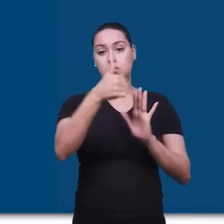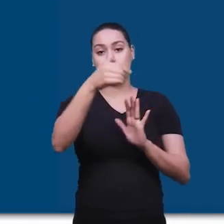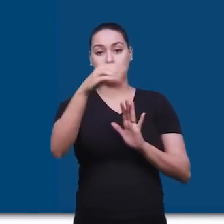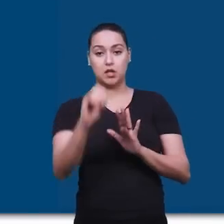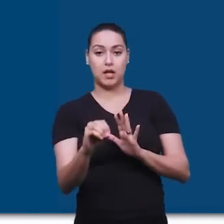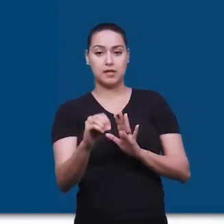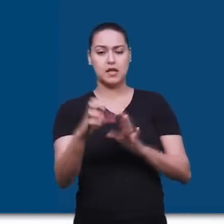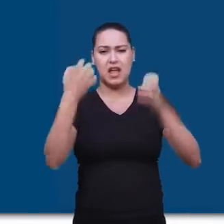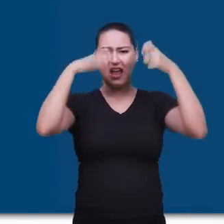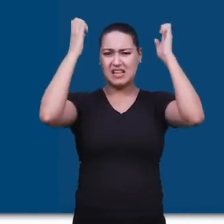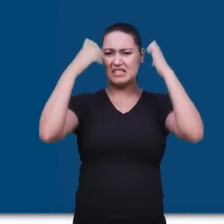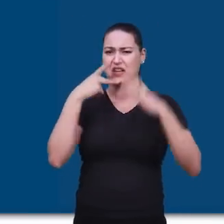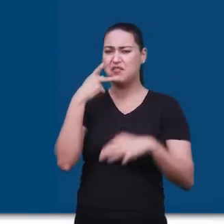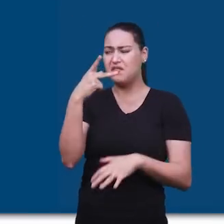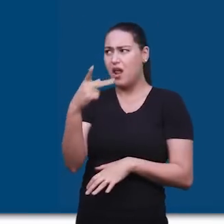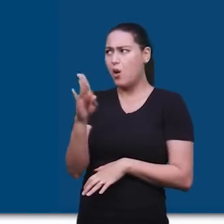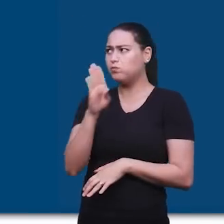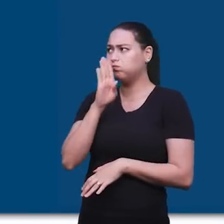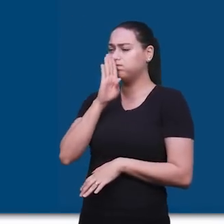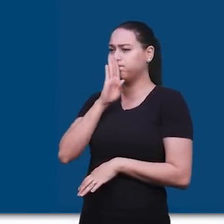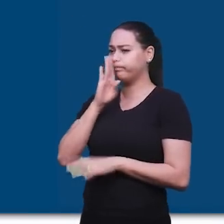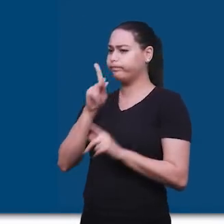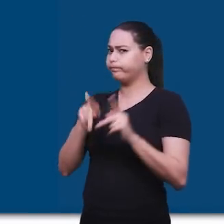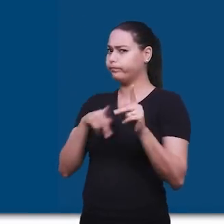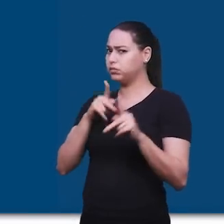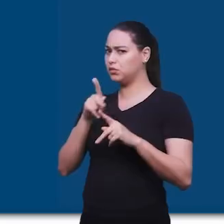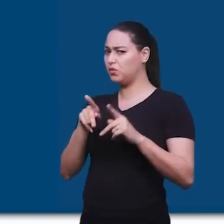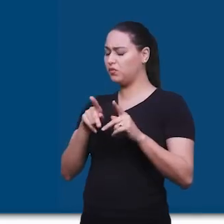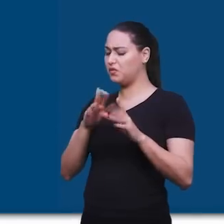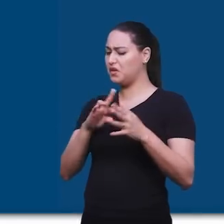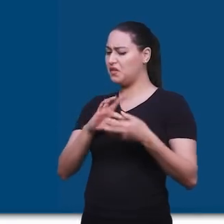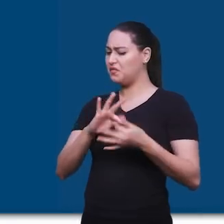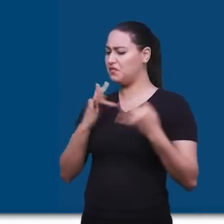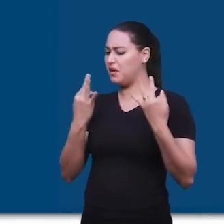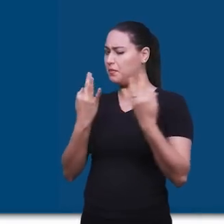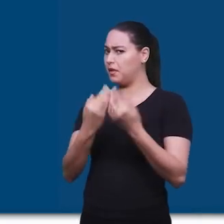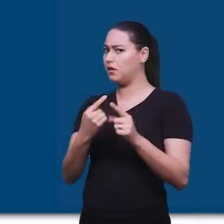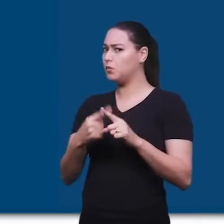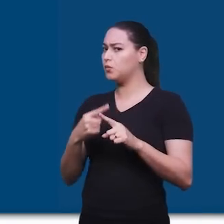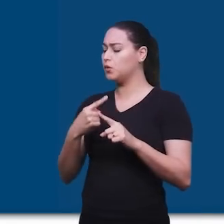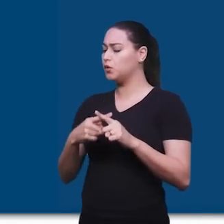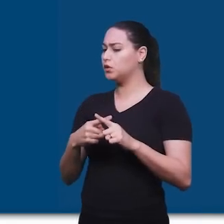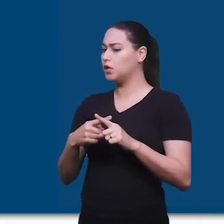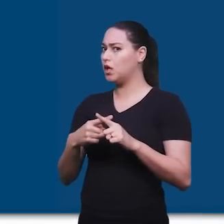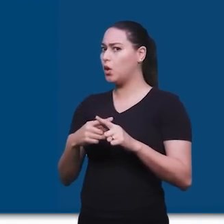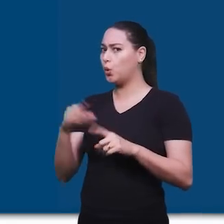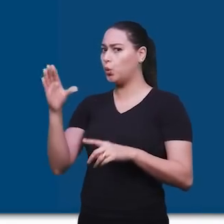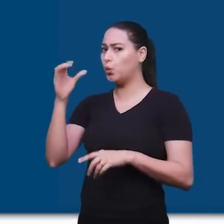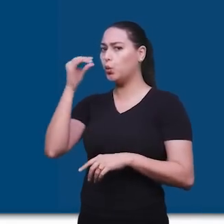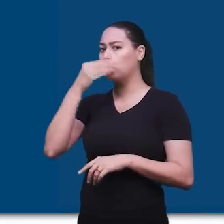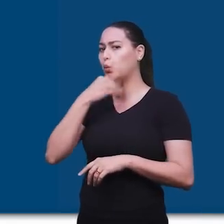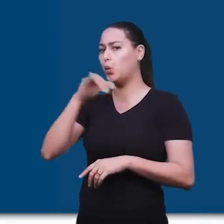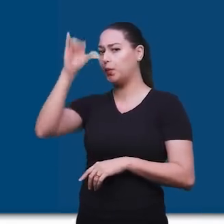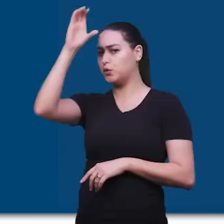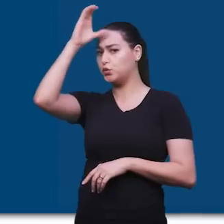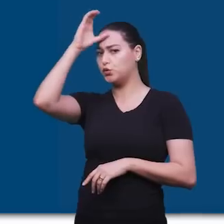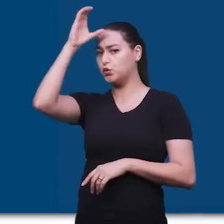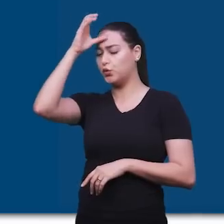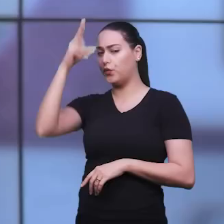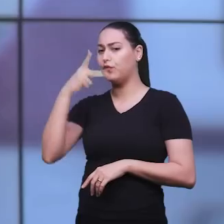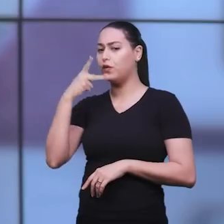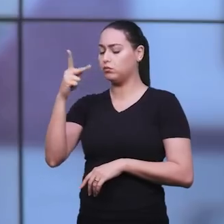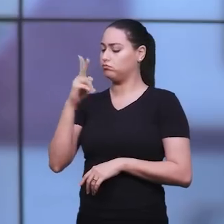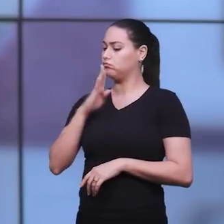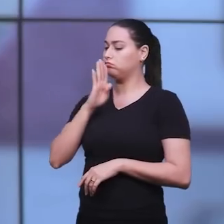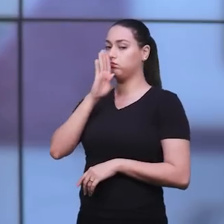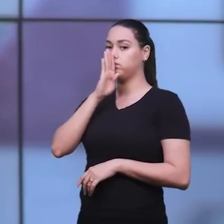não declarou seu povo e a sua parentela, porque Mardoqueu lhe tinha ordenado que o não declarasse.